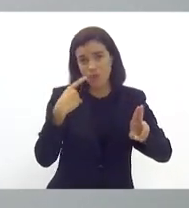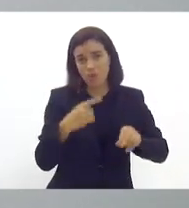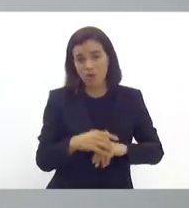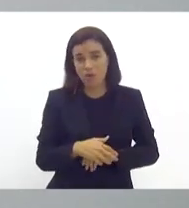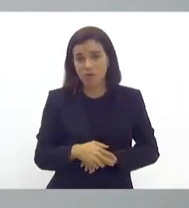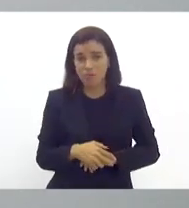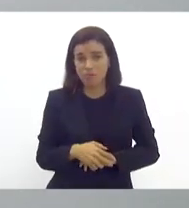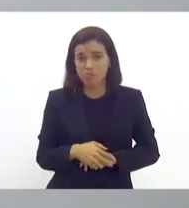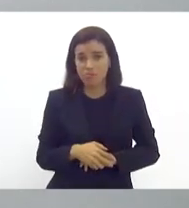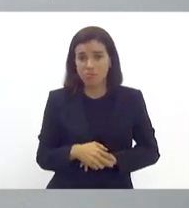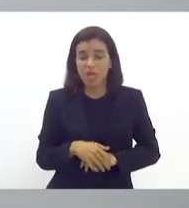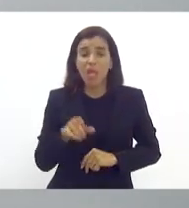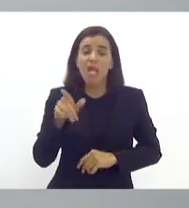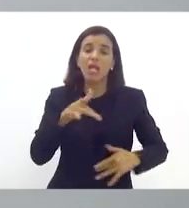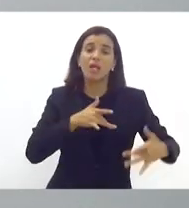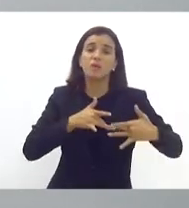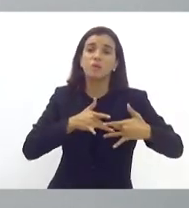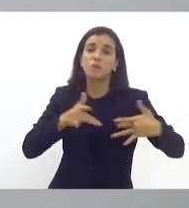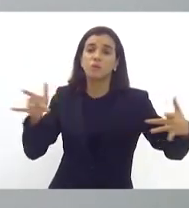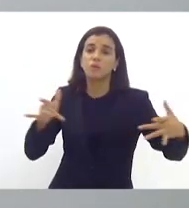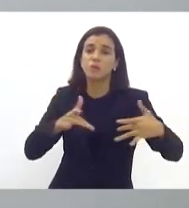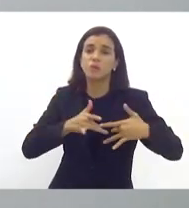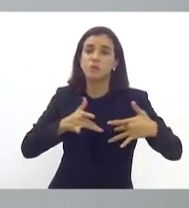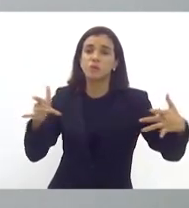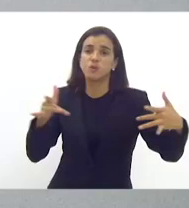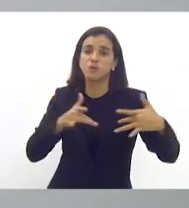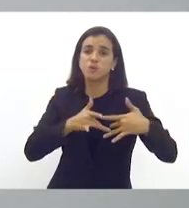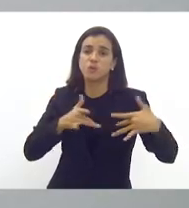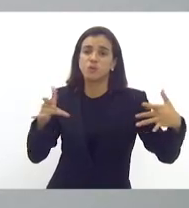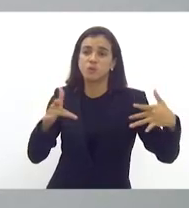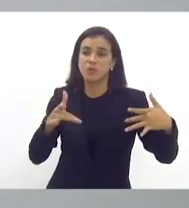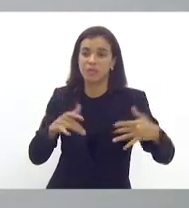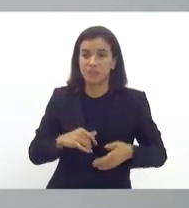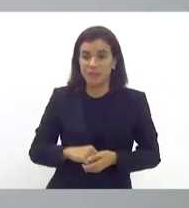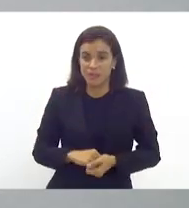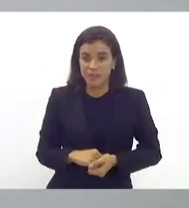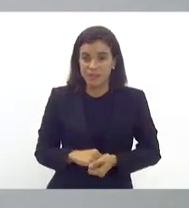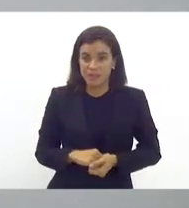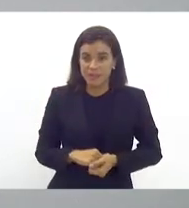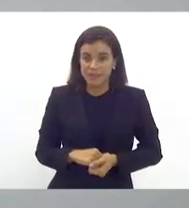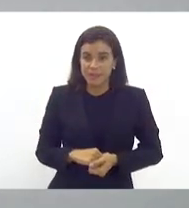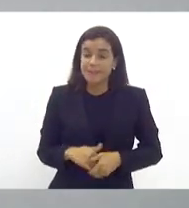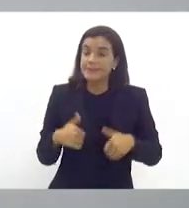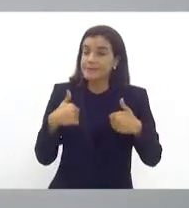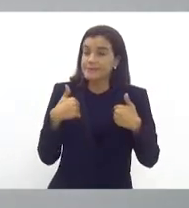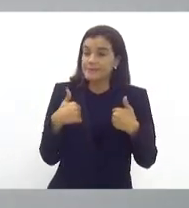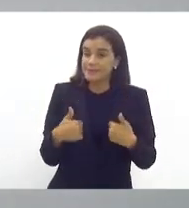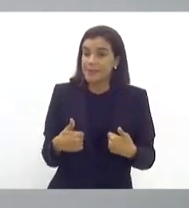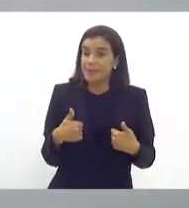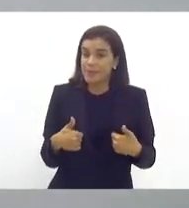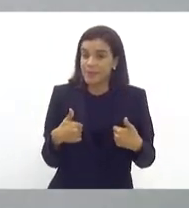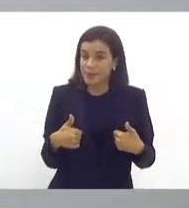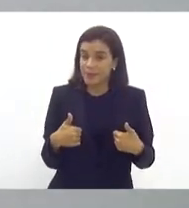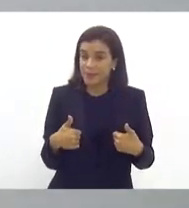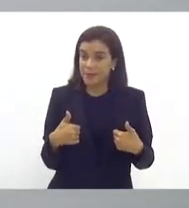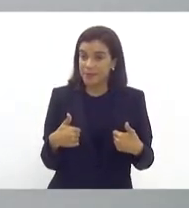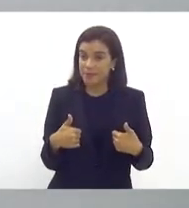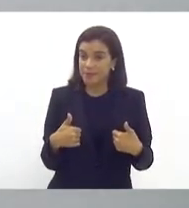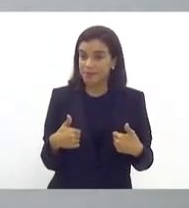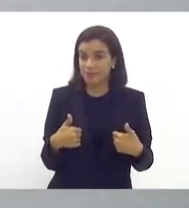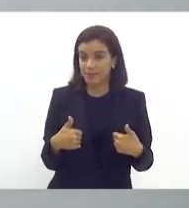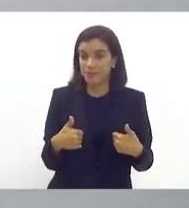ele não é ele é filantrópico ou ele tá ali e tal tudo bem eu vou terminar ele